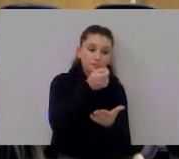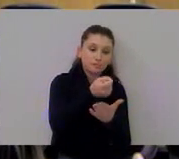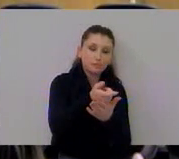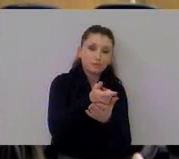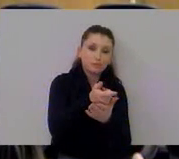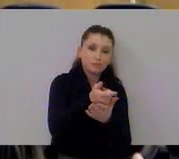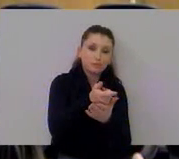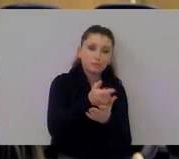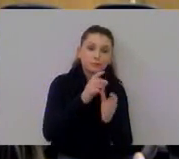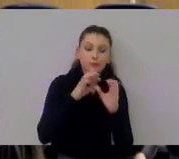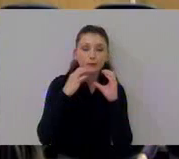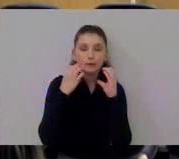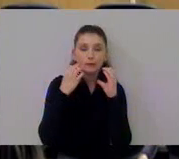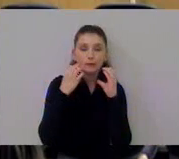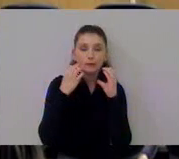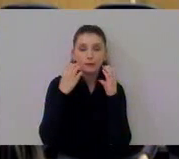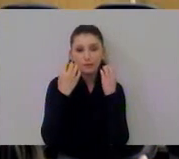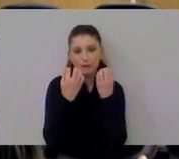vocês moram.